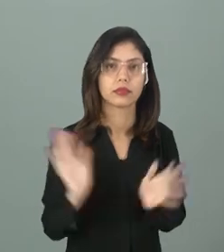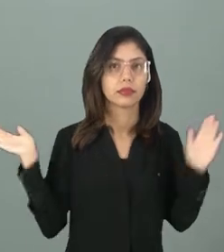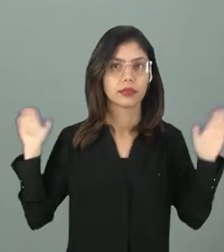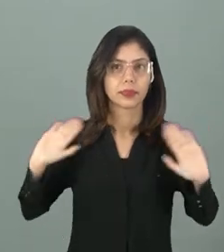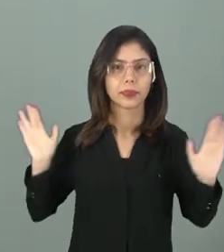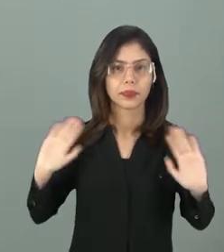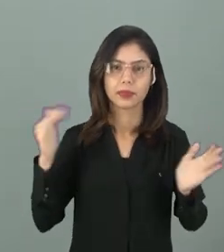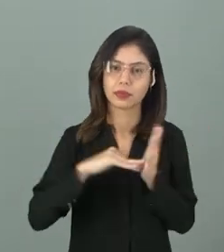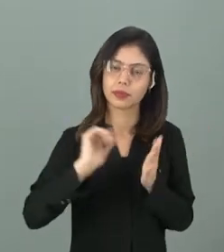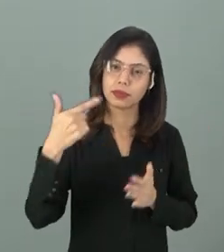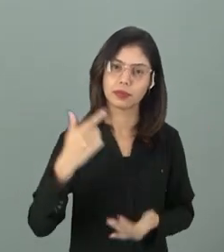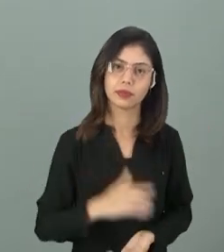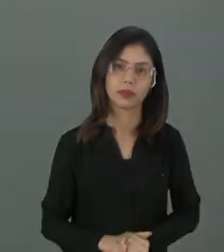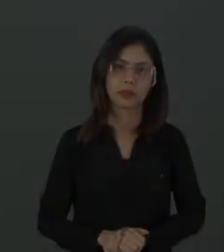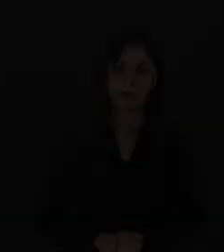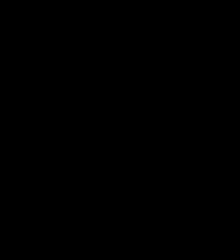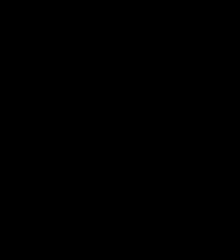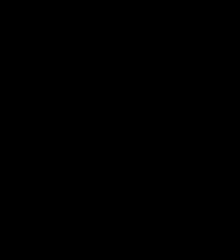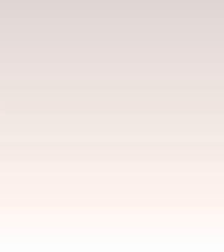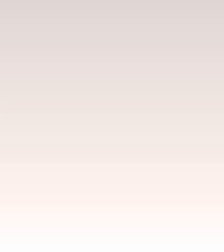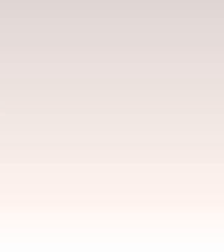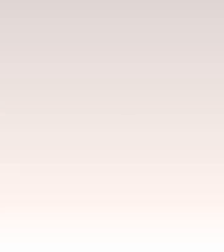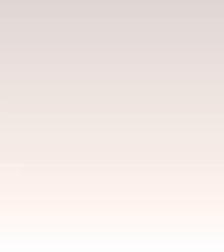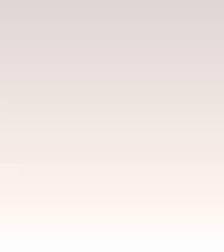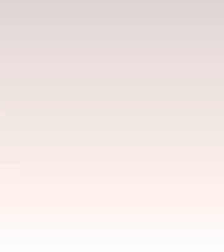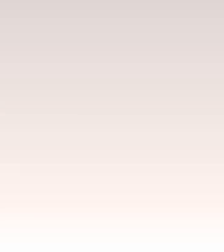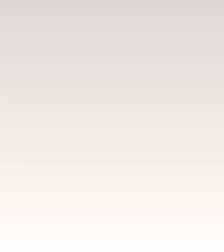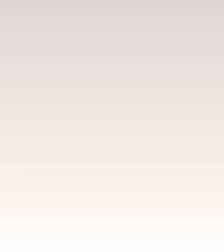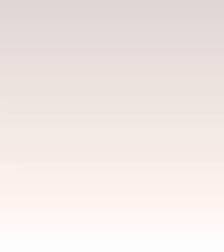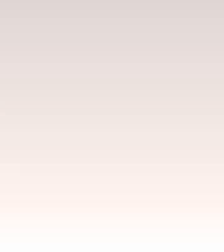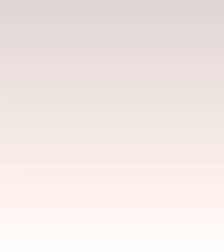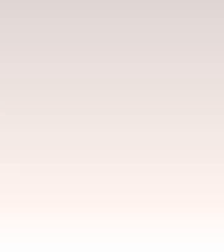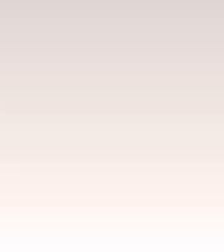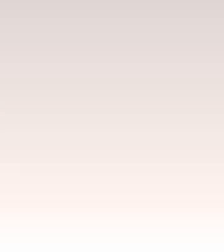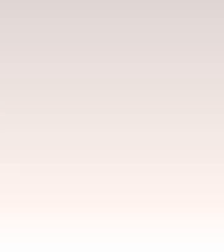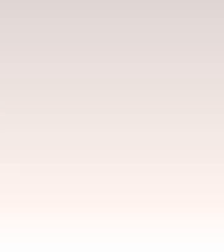tchau tchau até a próxima E aí